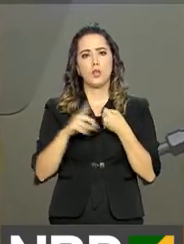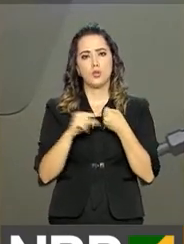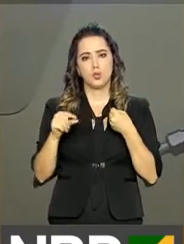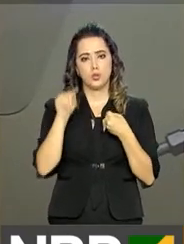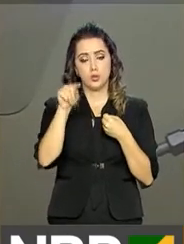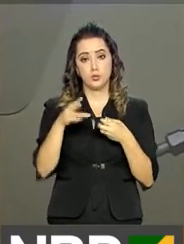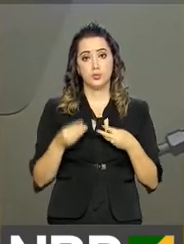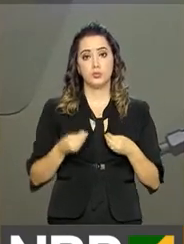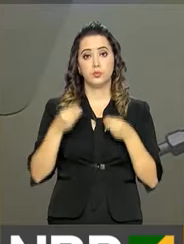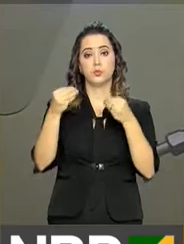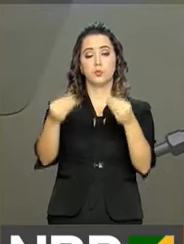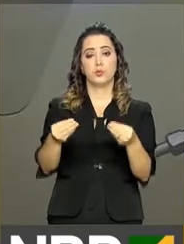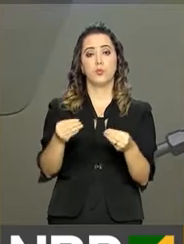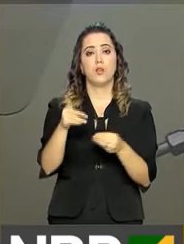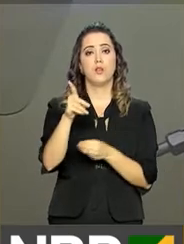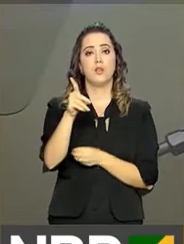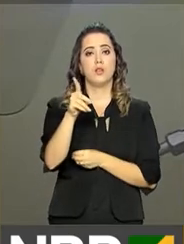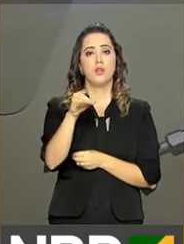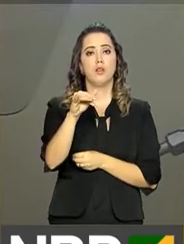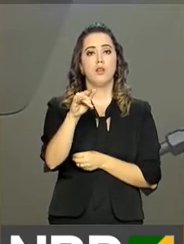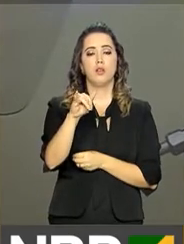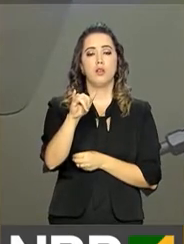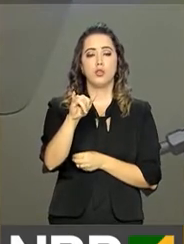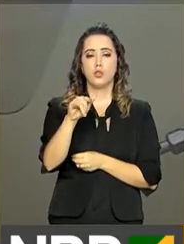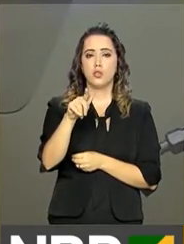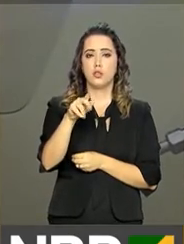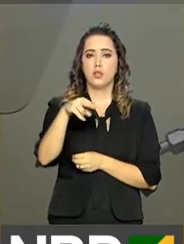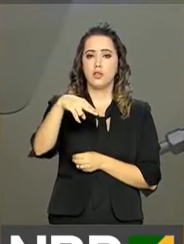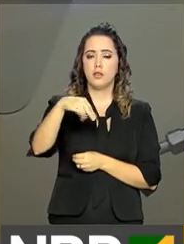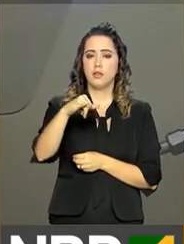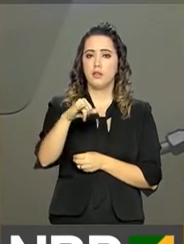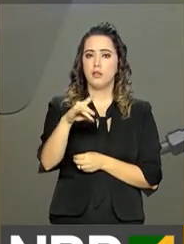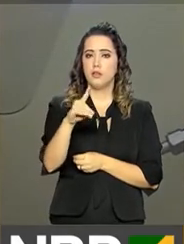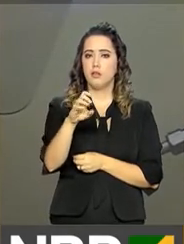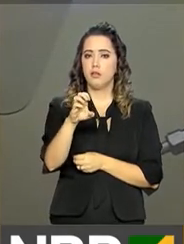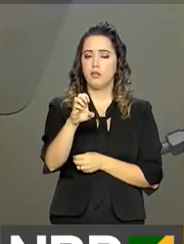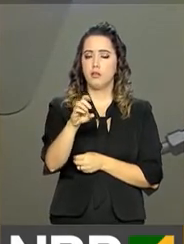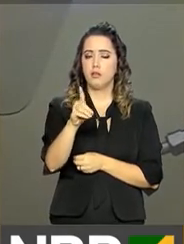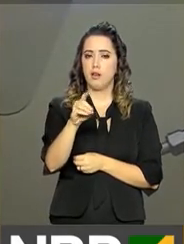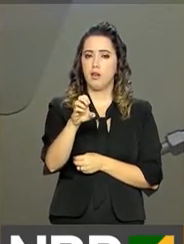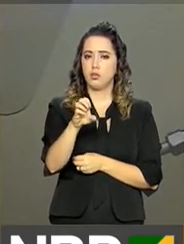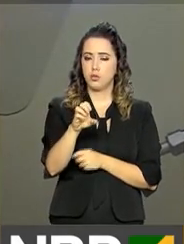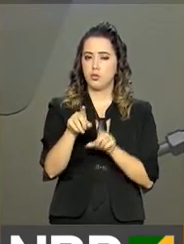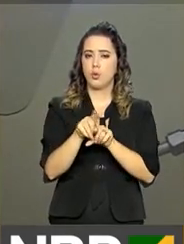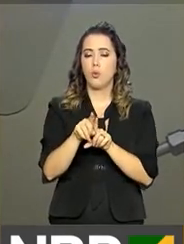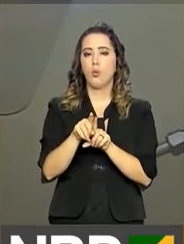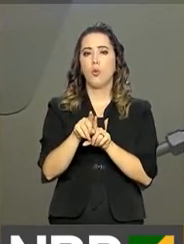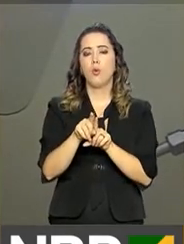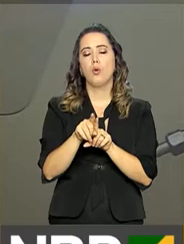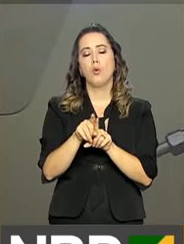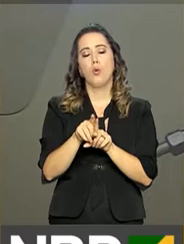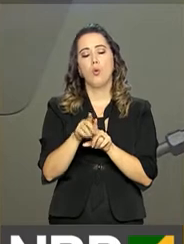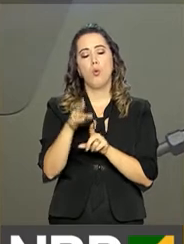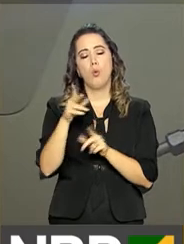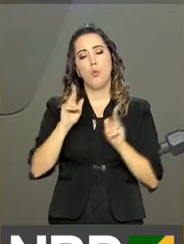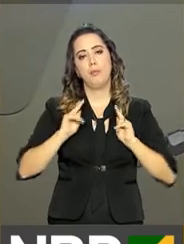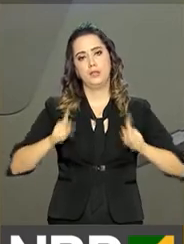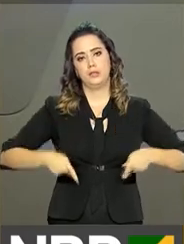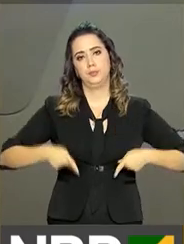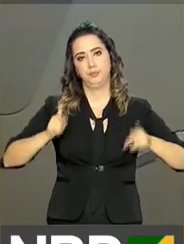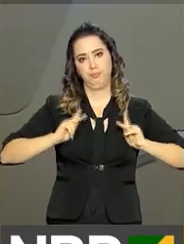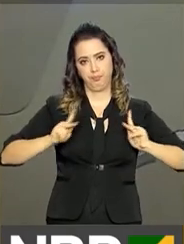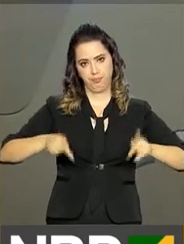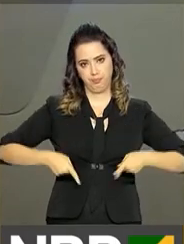prestigiar a dignidade humana. A dignidade humana é um dos princípios da Constituição. E a dignidade humana, neste